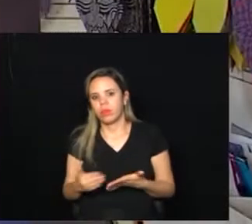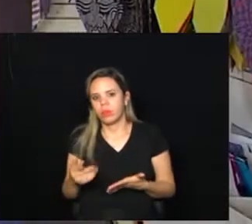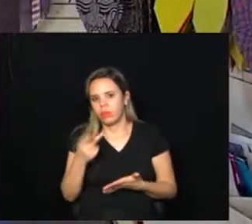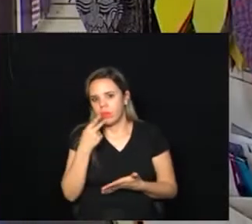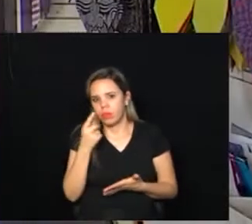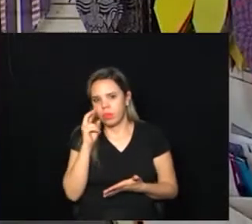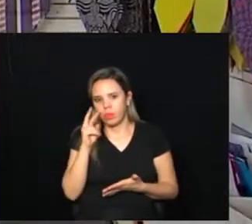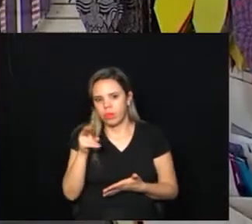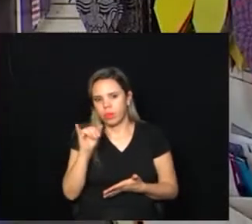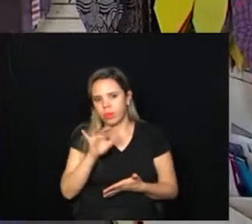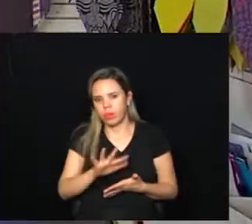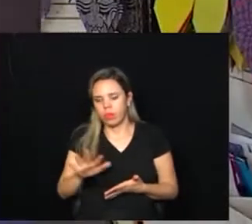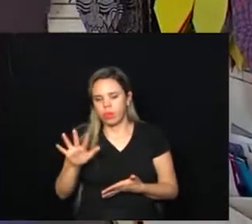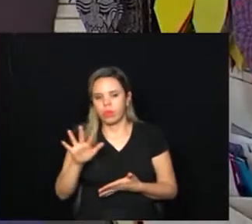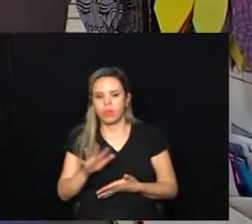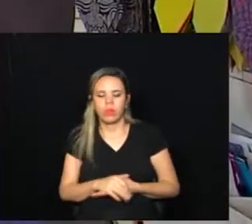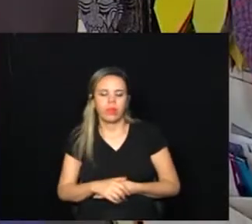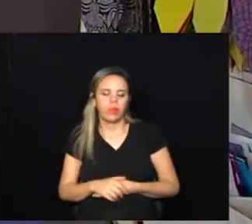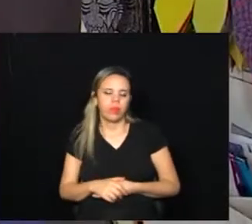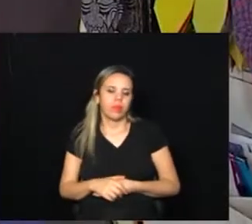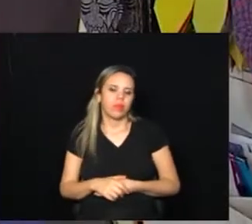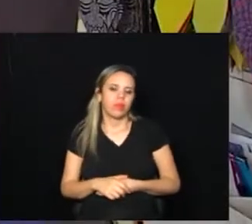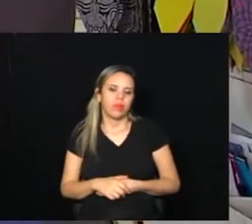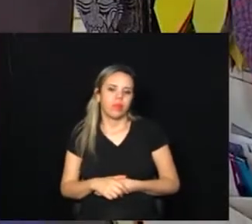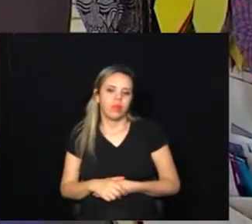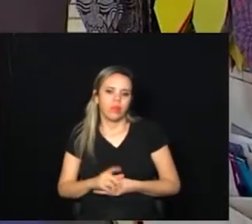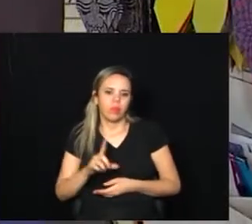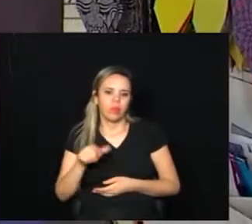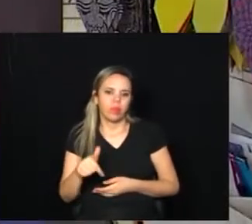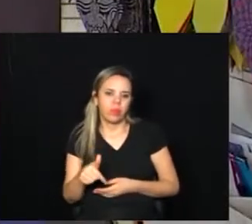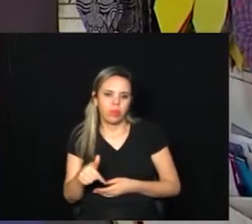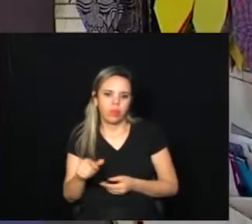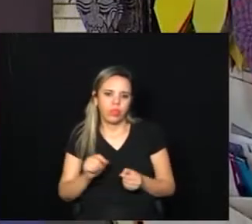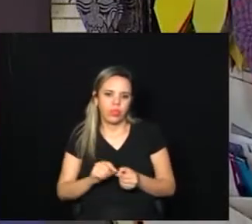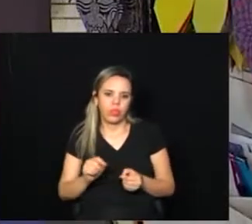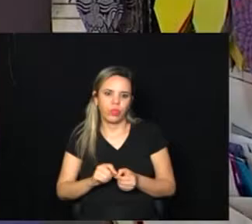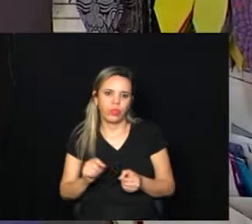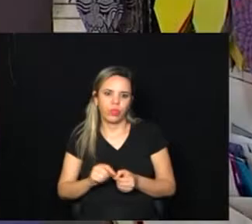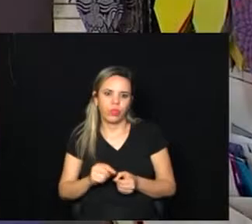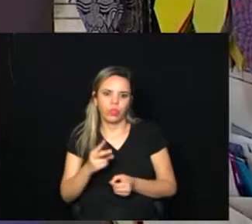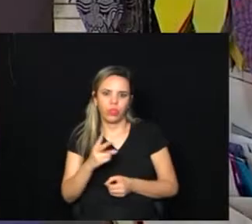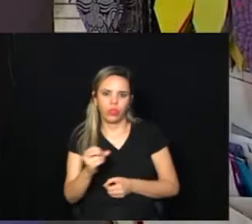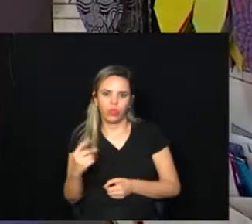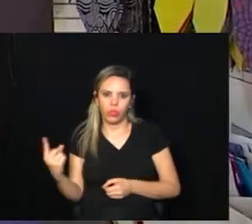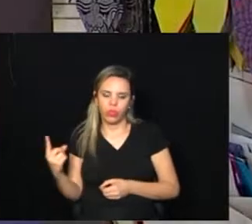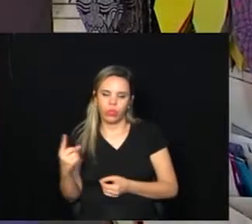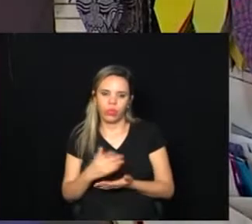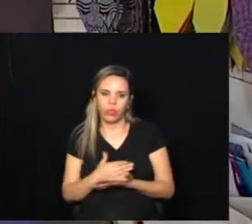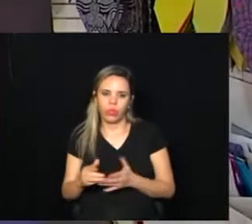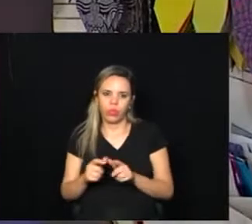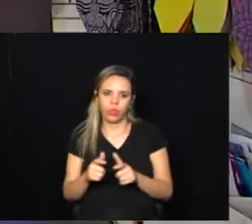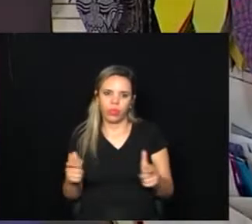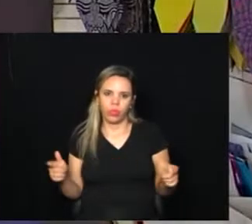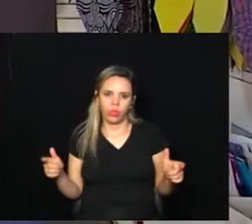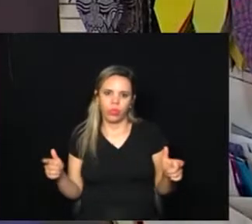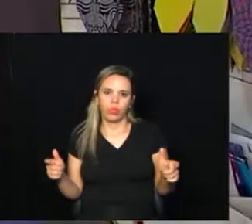viu algumas imagens e tal. Aí, depois disso, eu fui fazendo, né? Em 2001, eu vi que começou a crescer